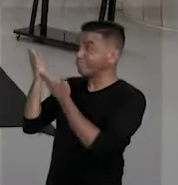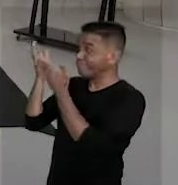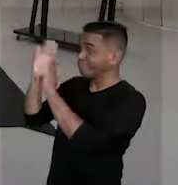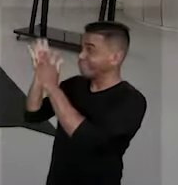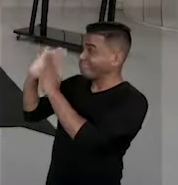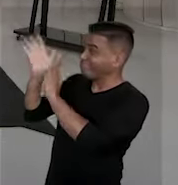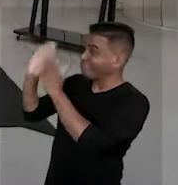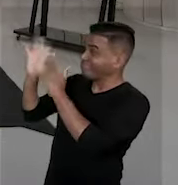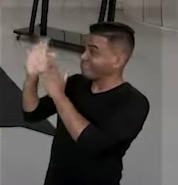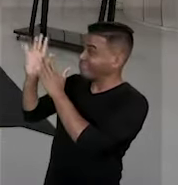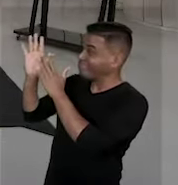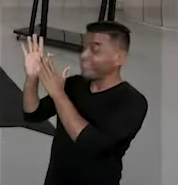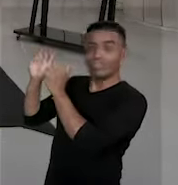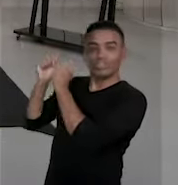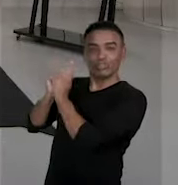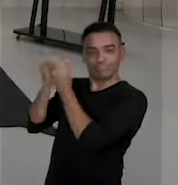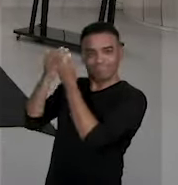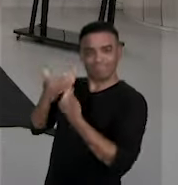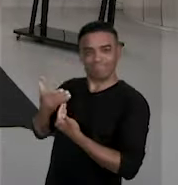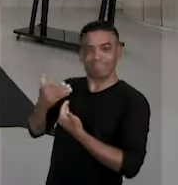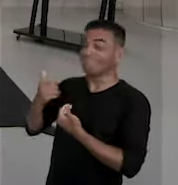Olá, Hermes, tudo bom?